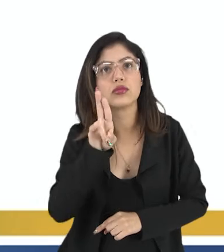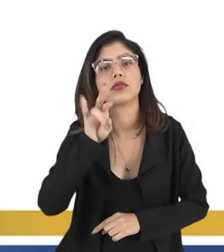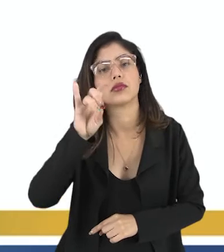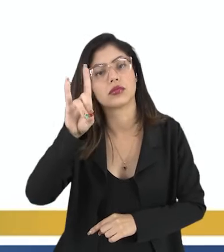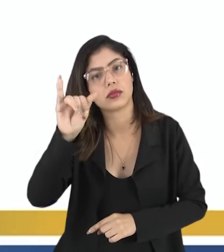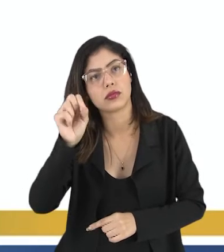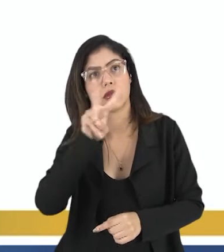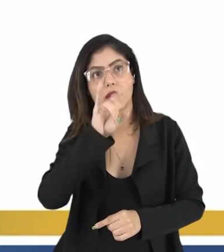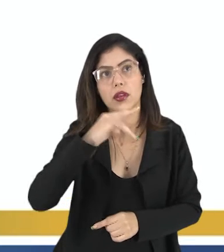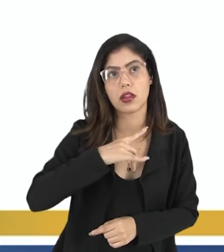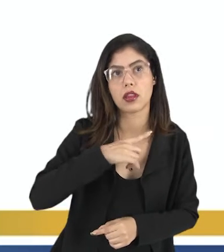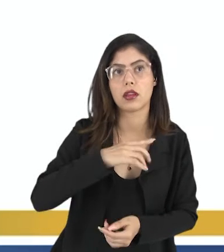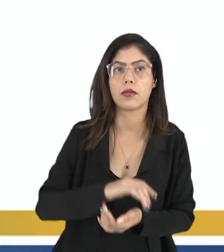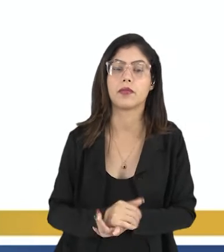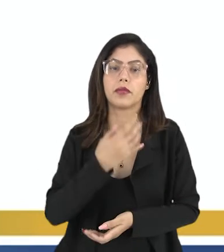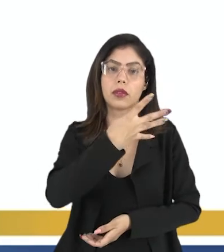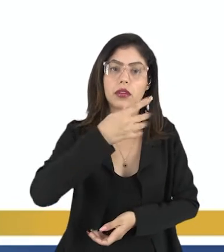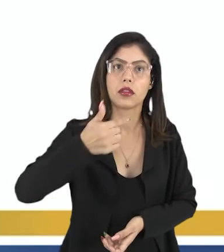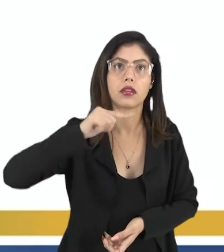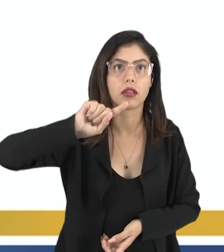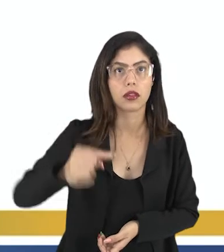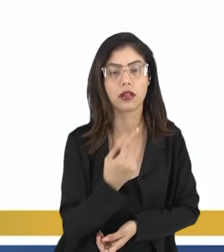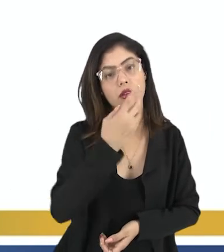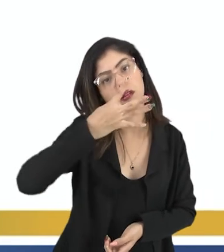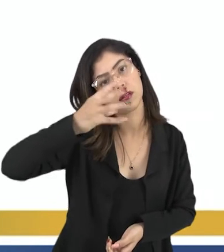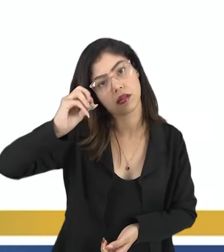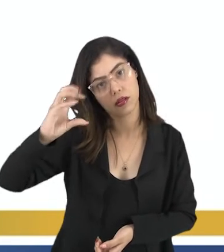você terá um montante de R$